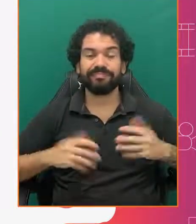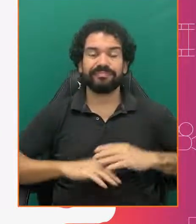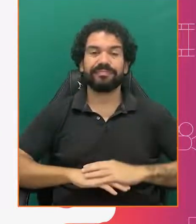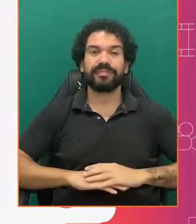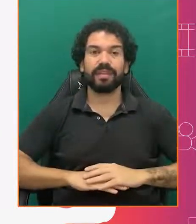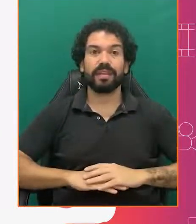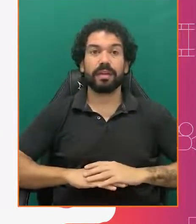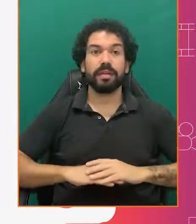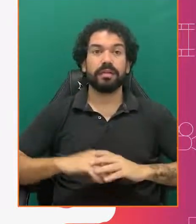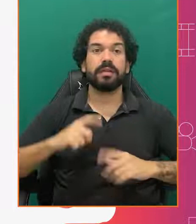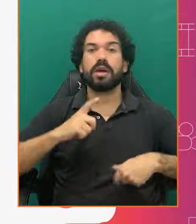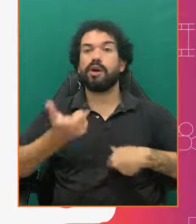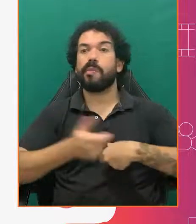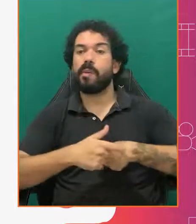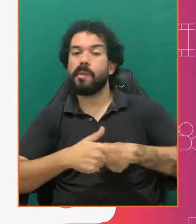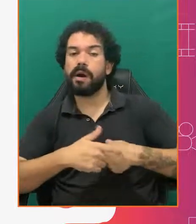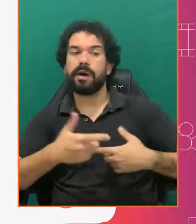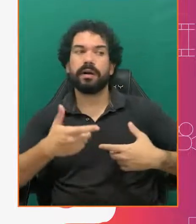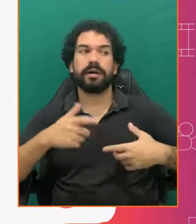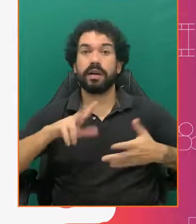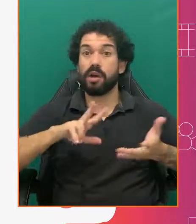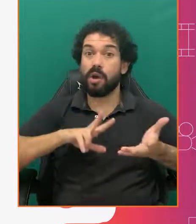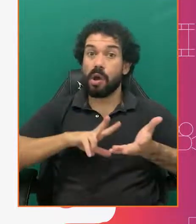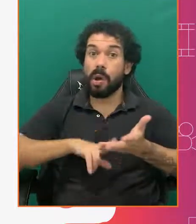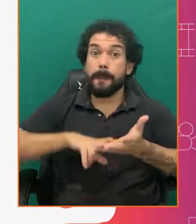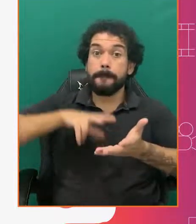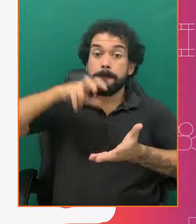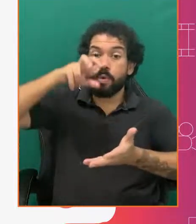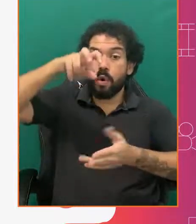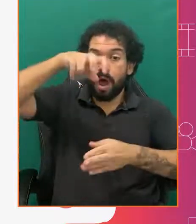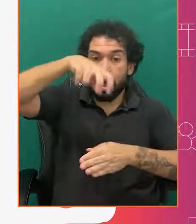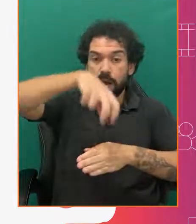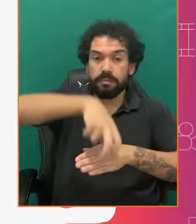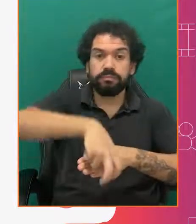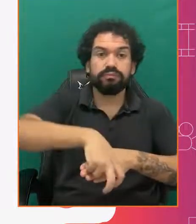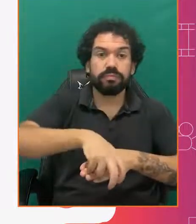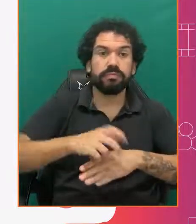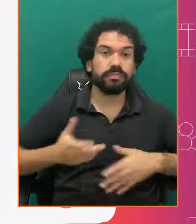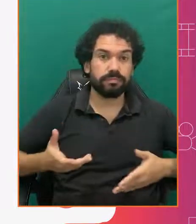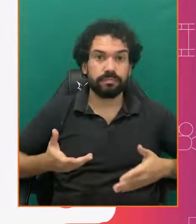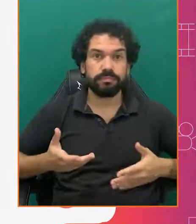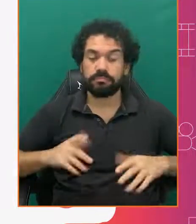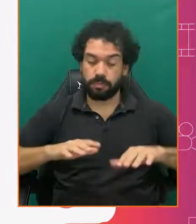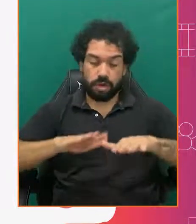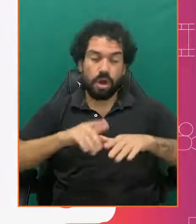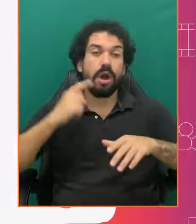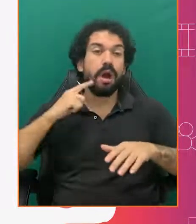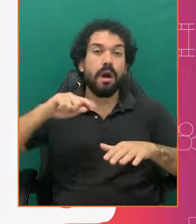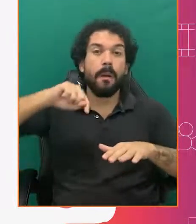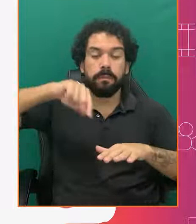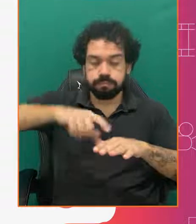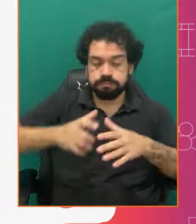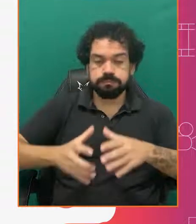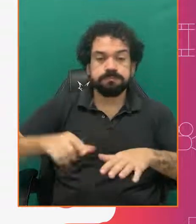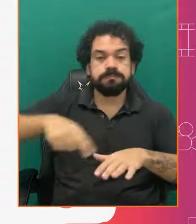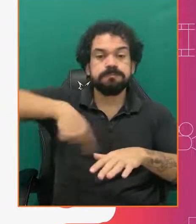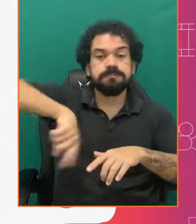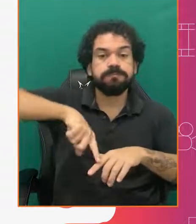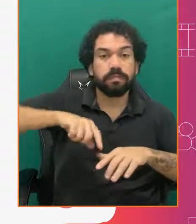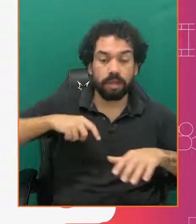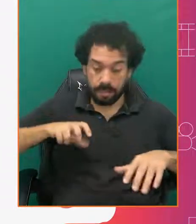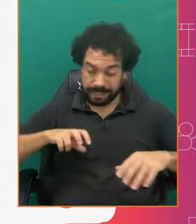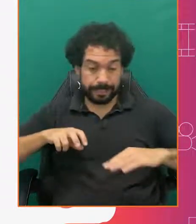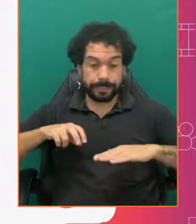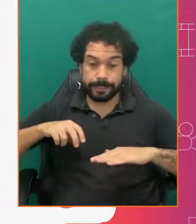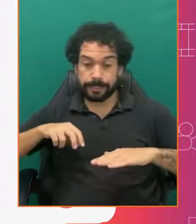ele tem uma cena e ele vai pular um obstáculo. Ele vai pular um buraco.